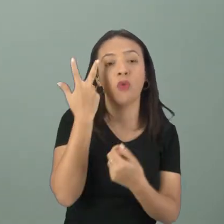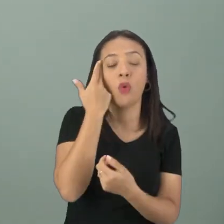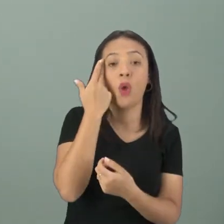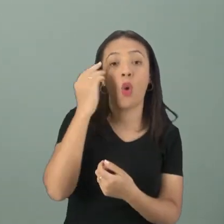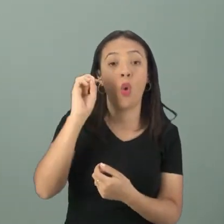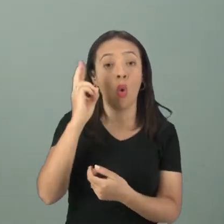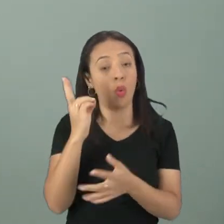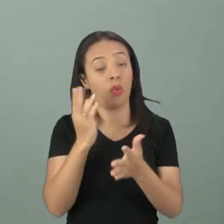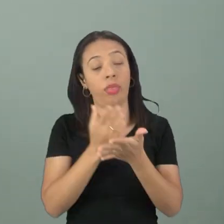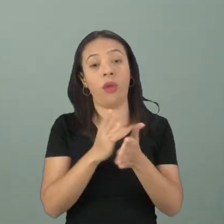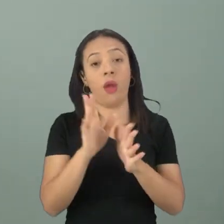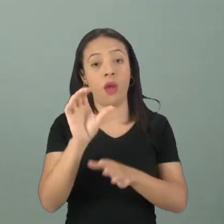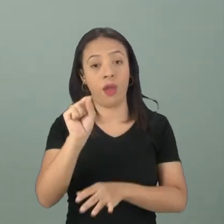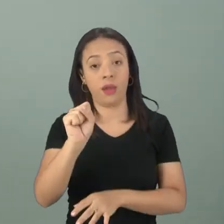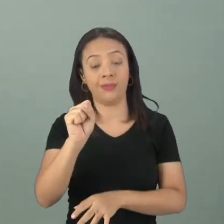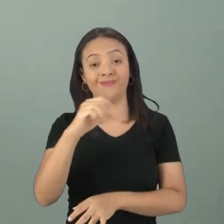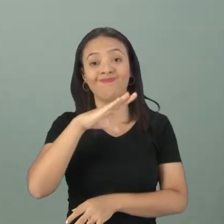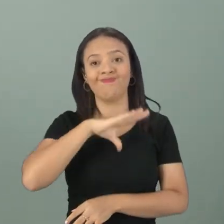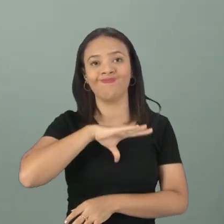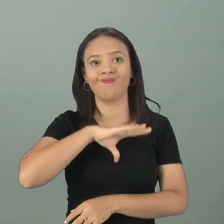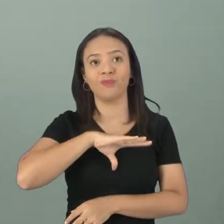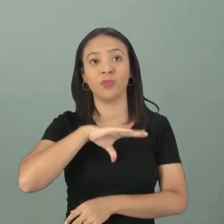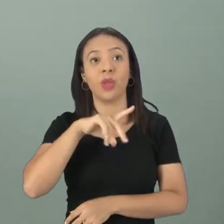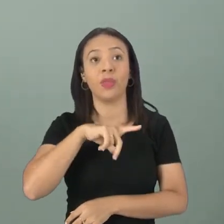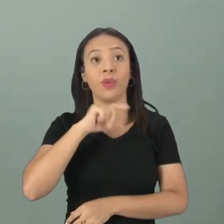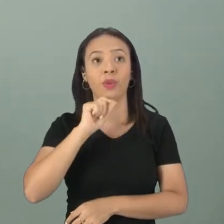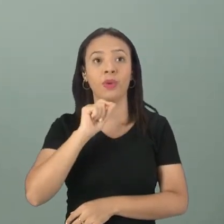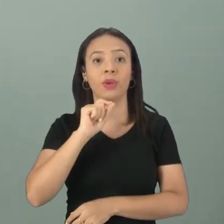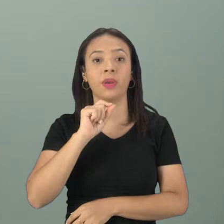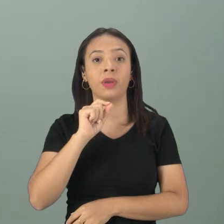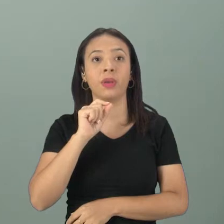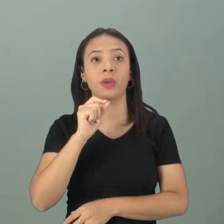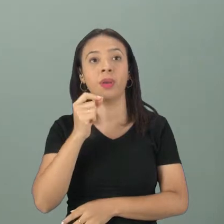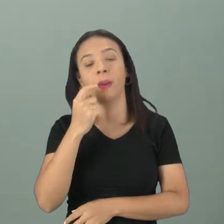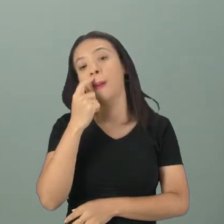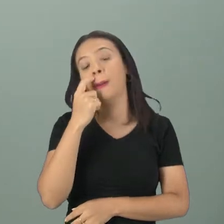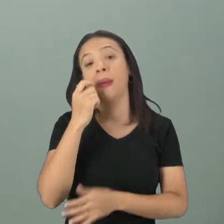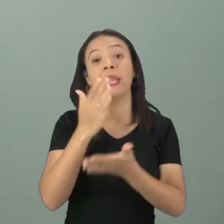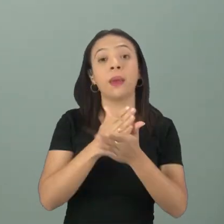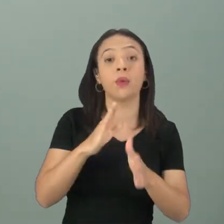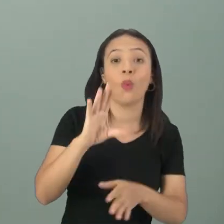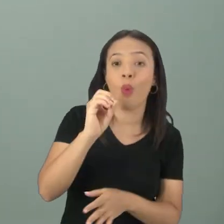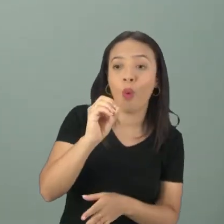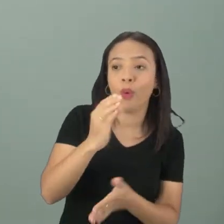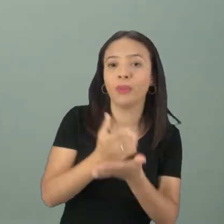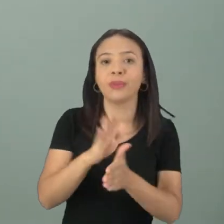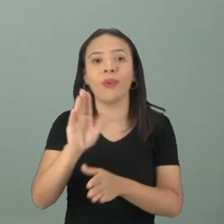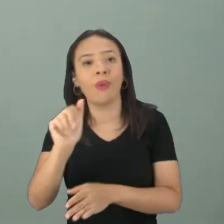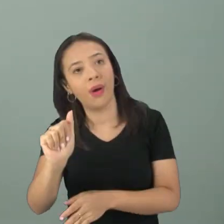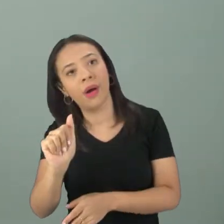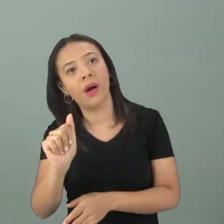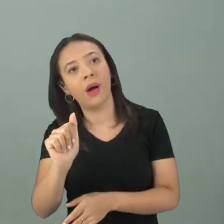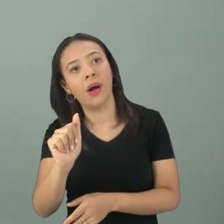S, em português nós temos o gosto que termina com O, gosta que termina com